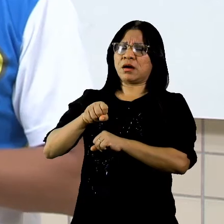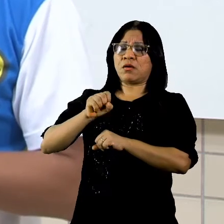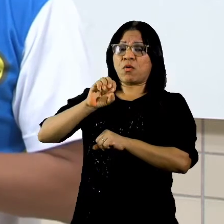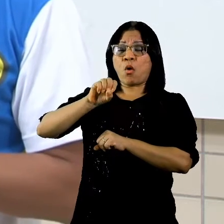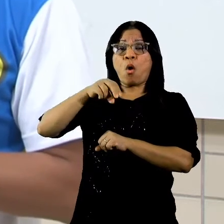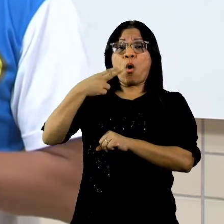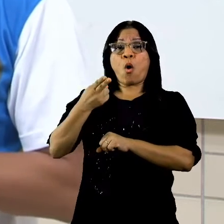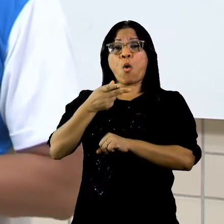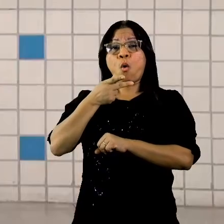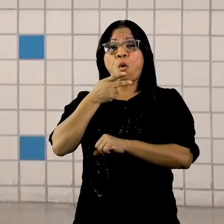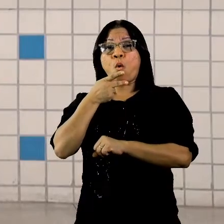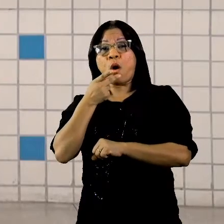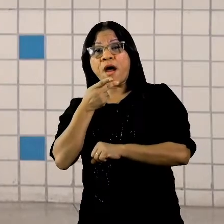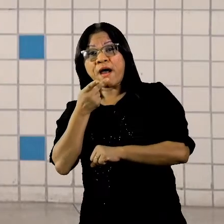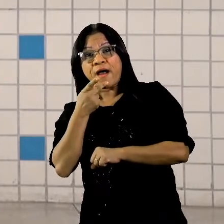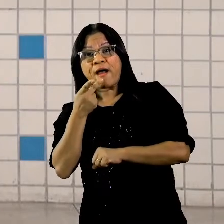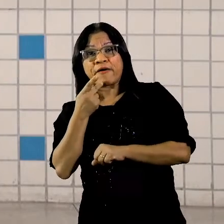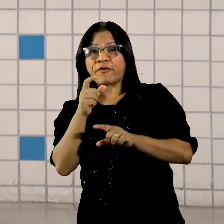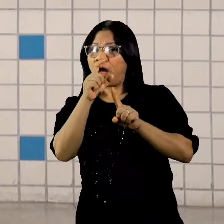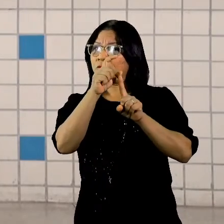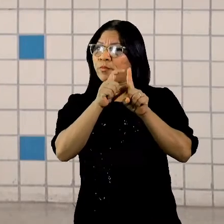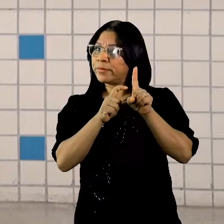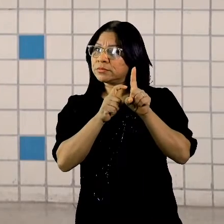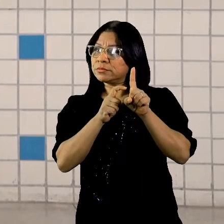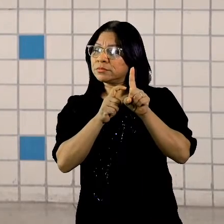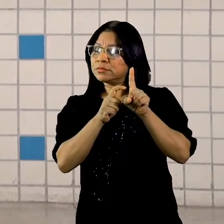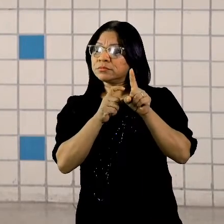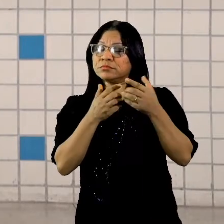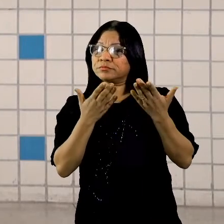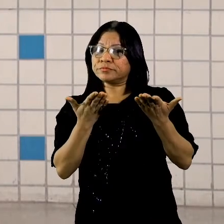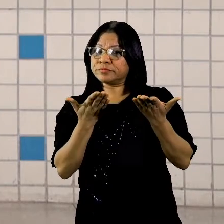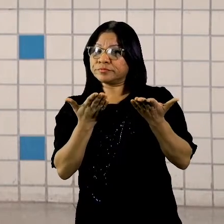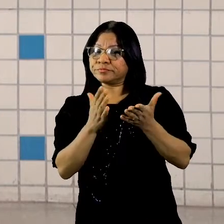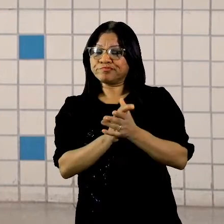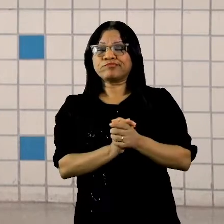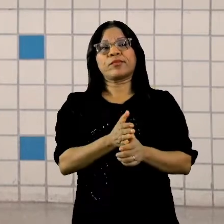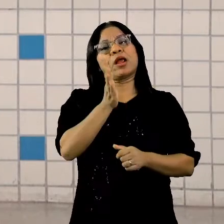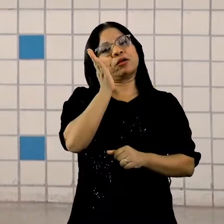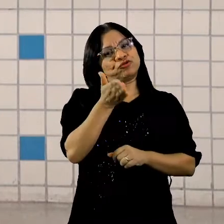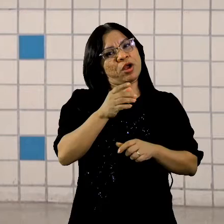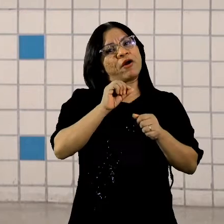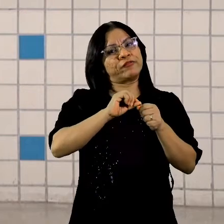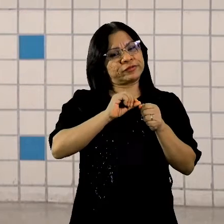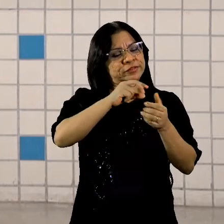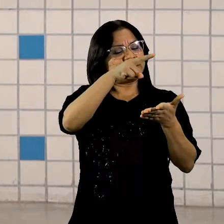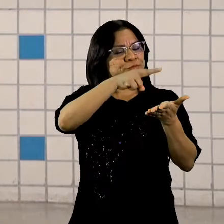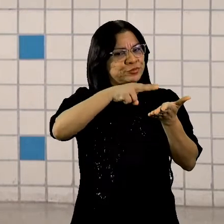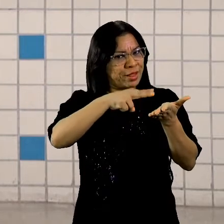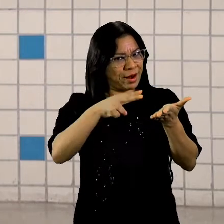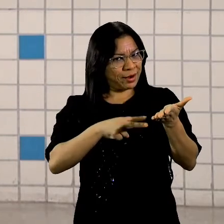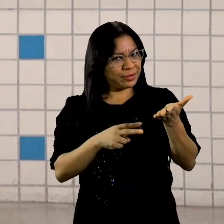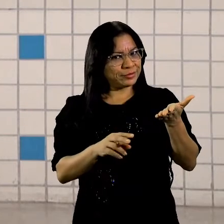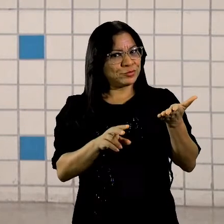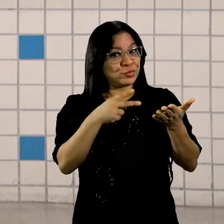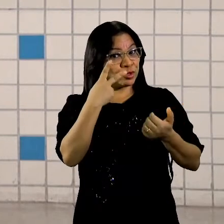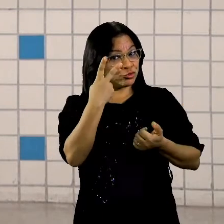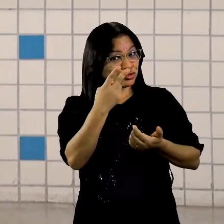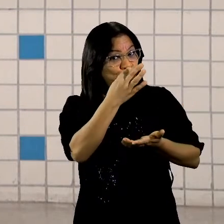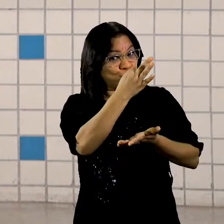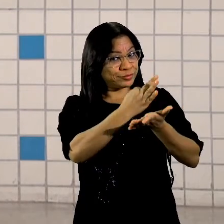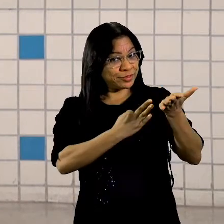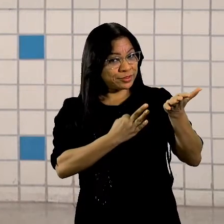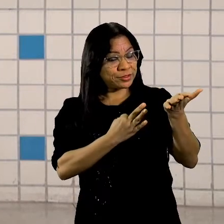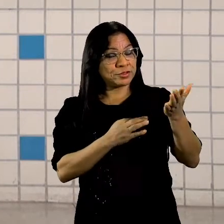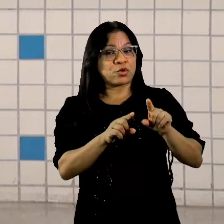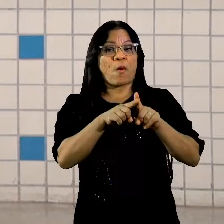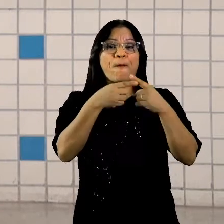de um personagem? Nós já fizemos a leitura de 2 textos, mas ainda temos um texto para